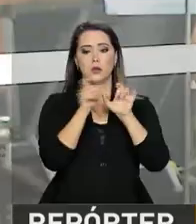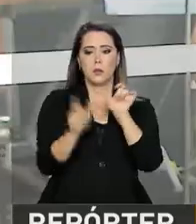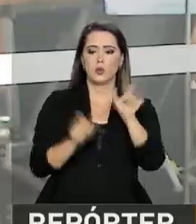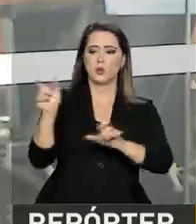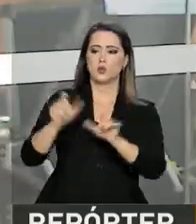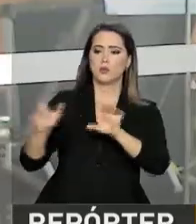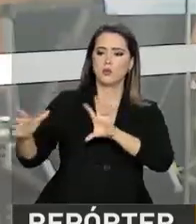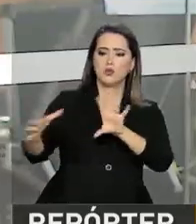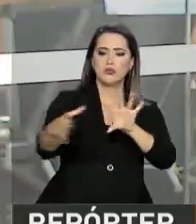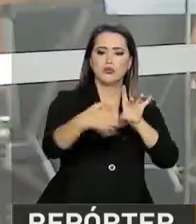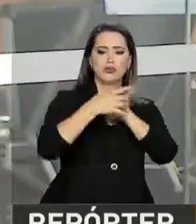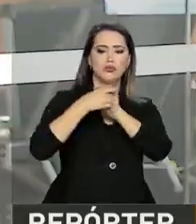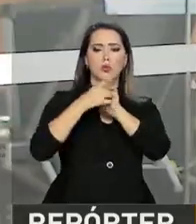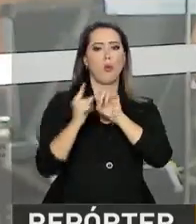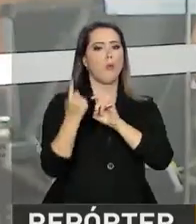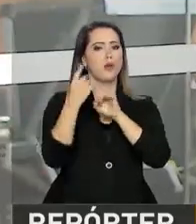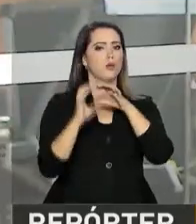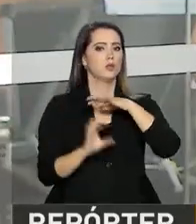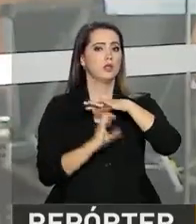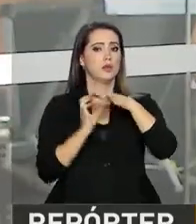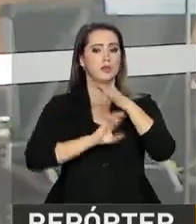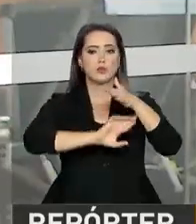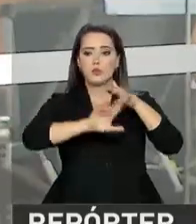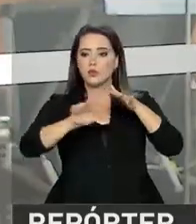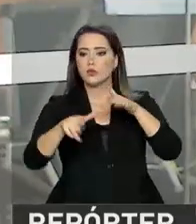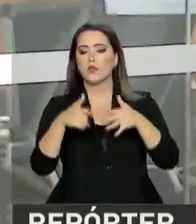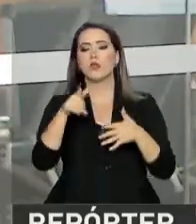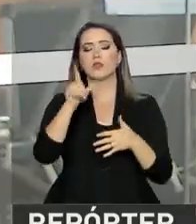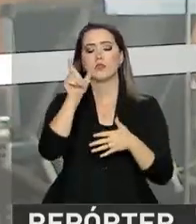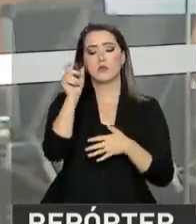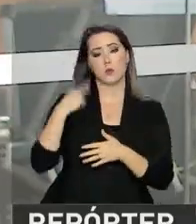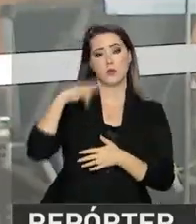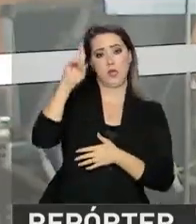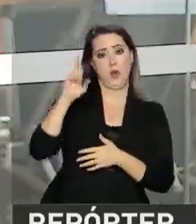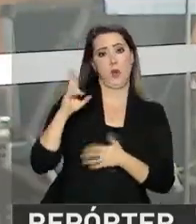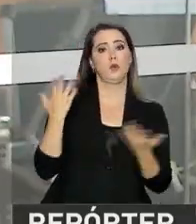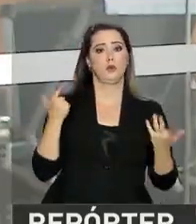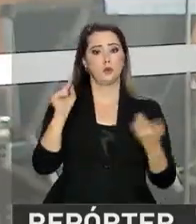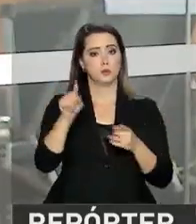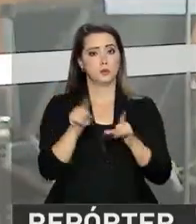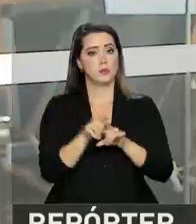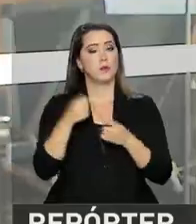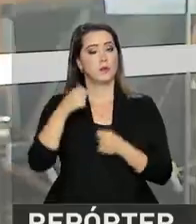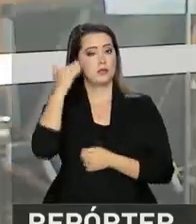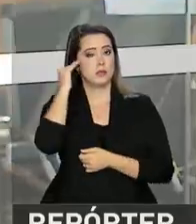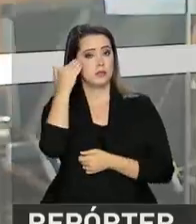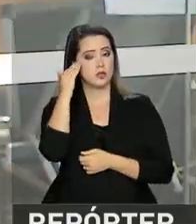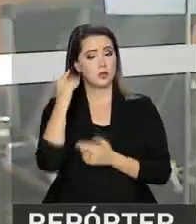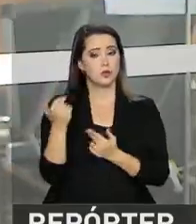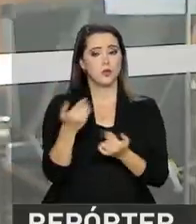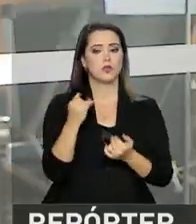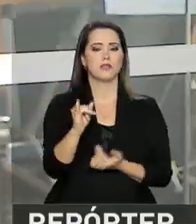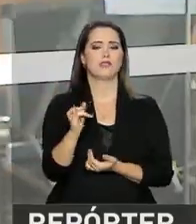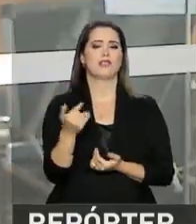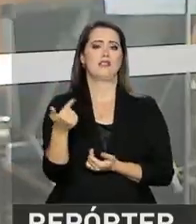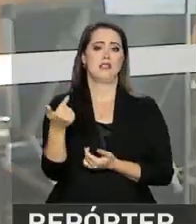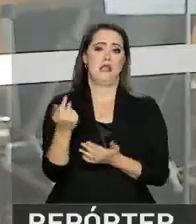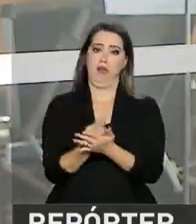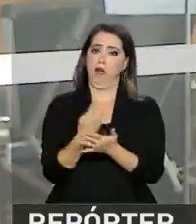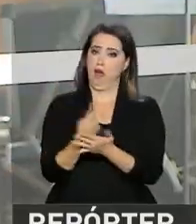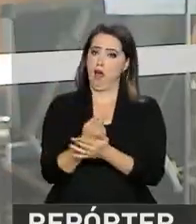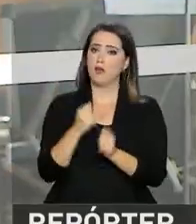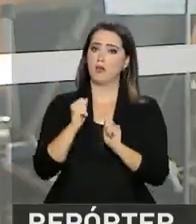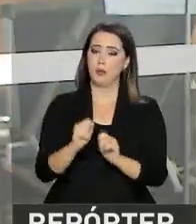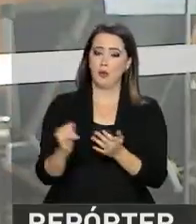para cumprir um objetivo de atender as pessoas. E ela tem que ser entendida como tal, porque senão ela é